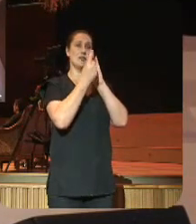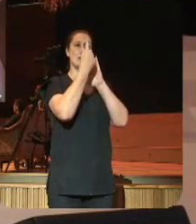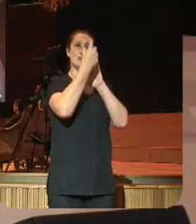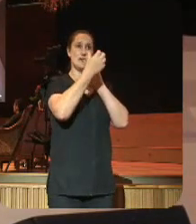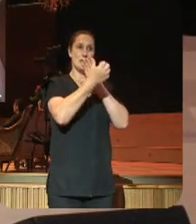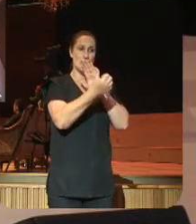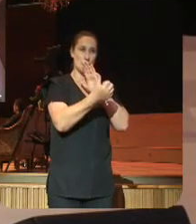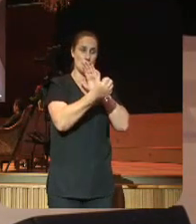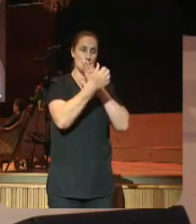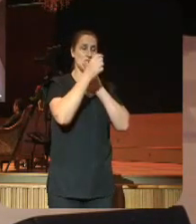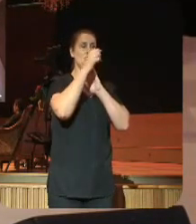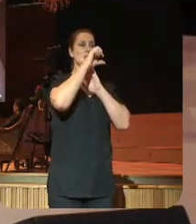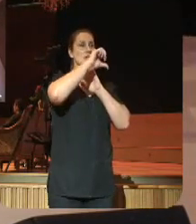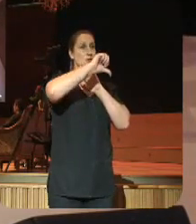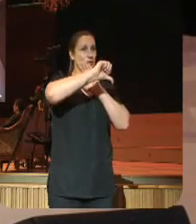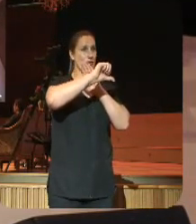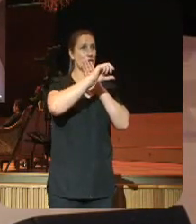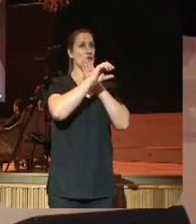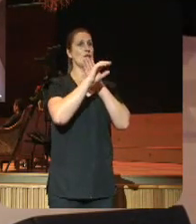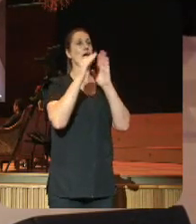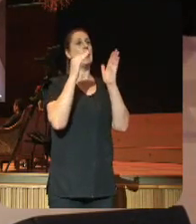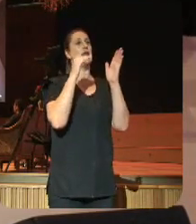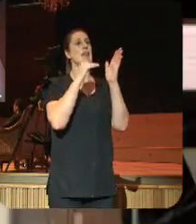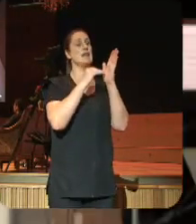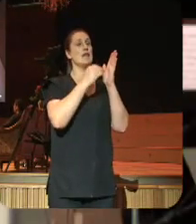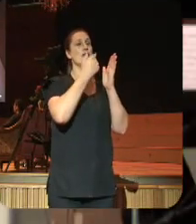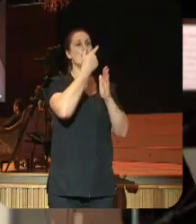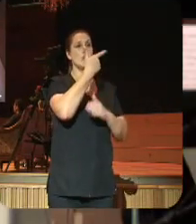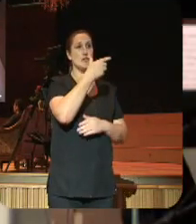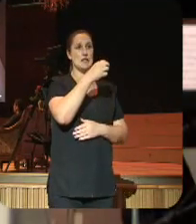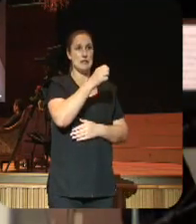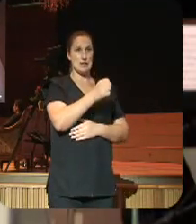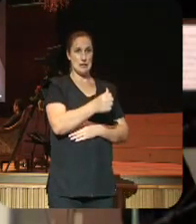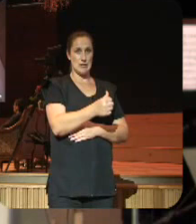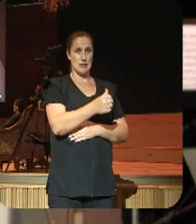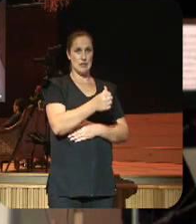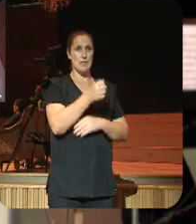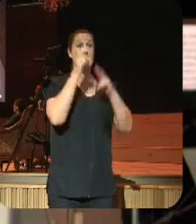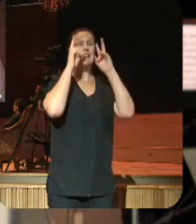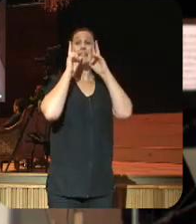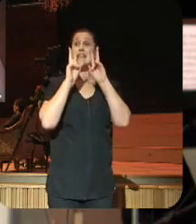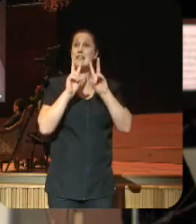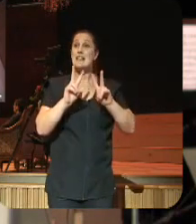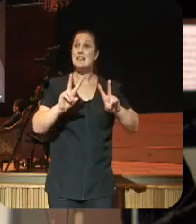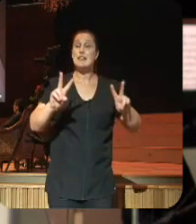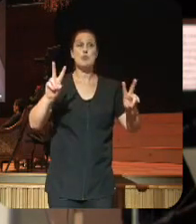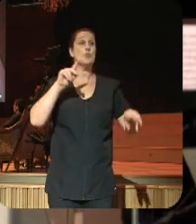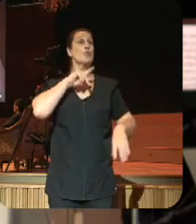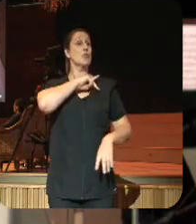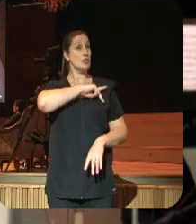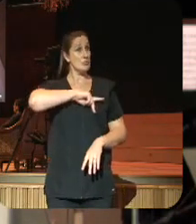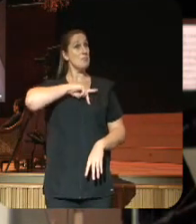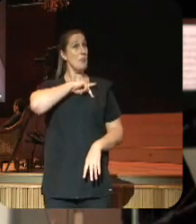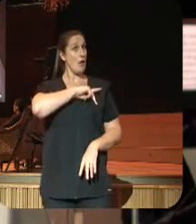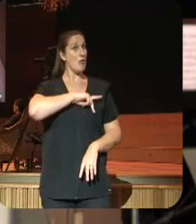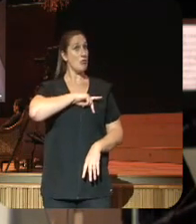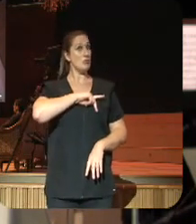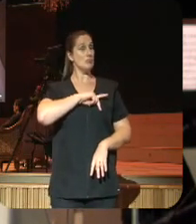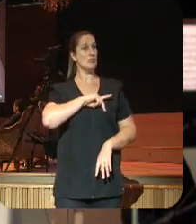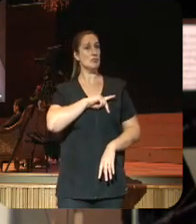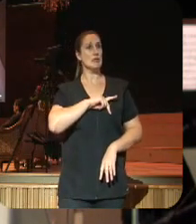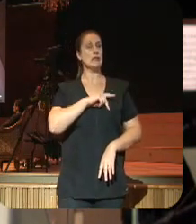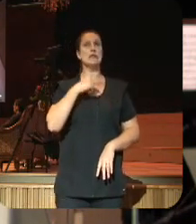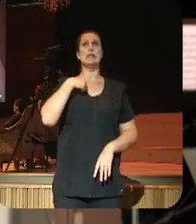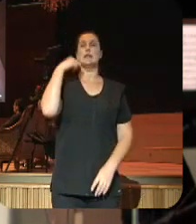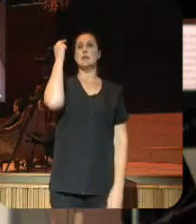19 a 23. Capítulo 1 e 2 de Colossenses são um testemunho de Paulo sobre tudo isso que eu estou falando. Eu estou